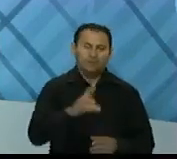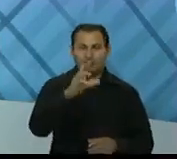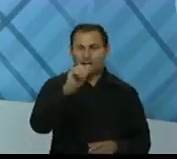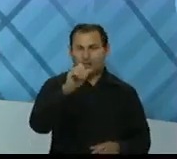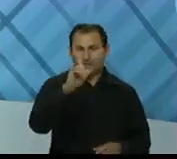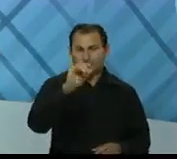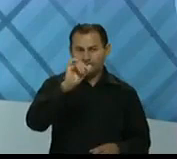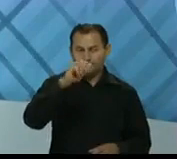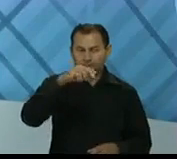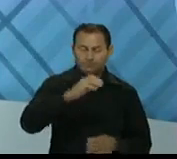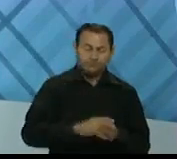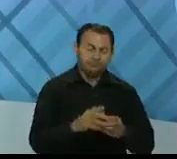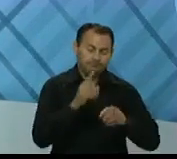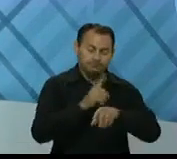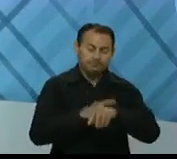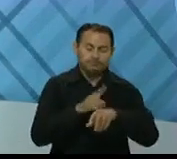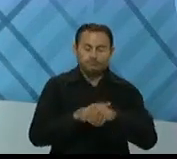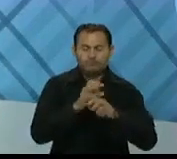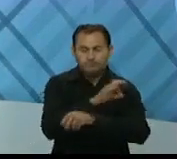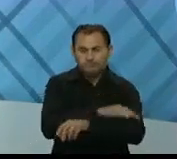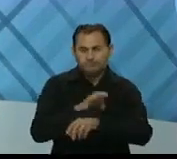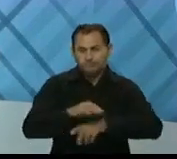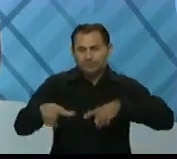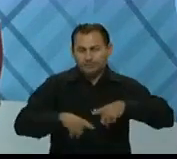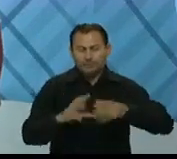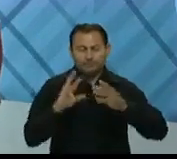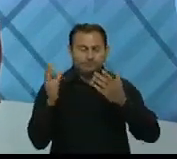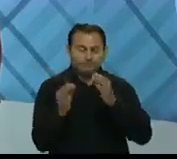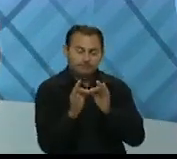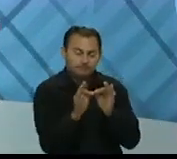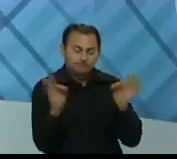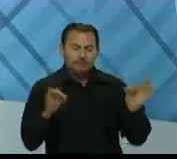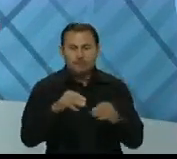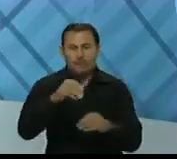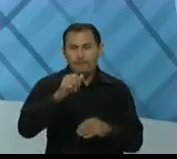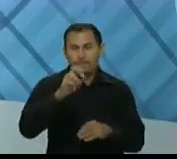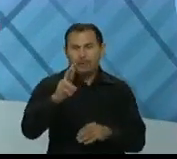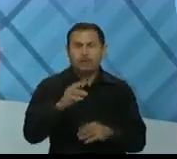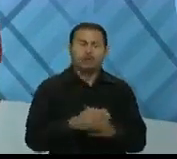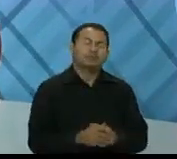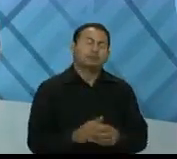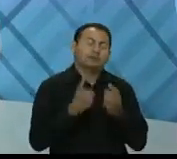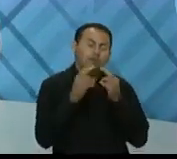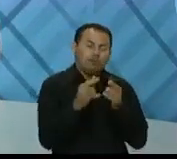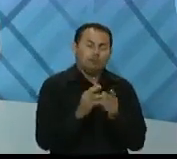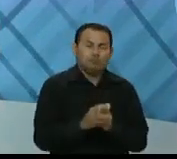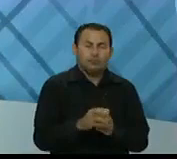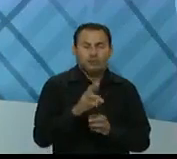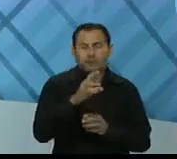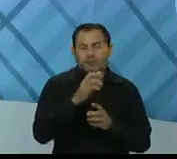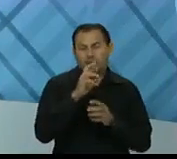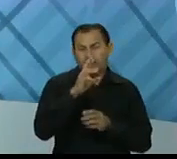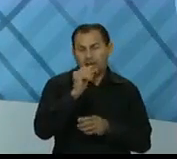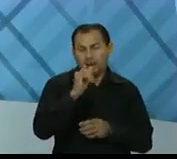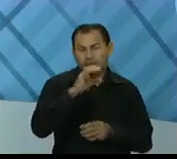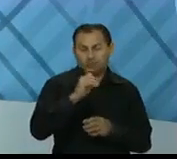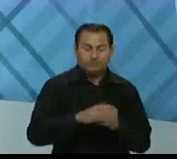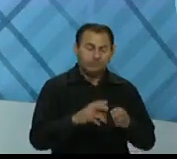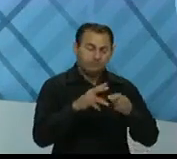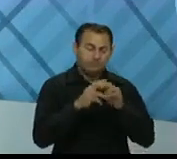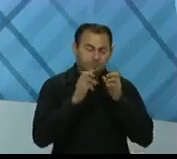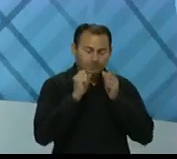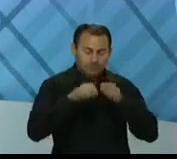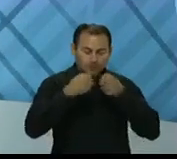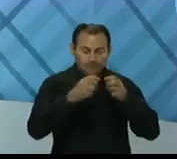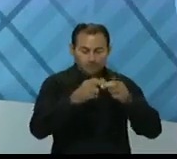radiano é uma medida em que a gente trabalha que o comprimento do arco, ele é igual ao raio da circunferência dada